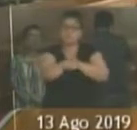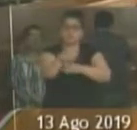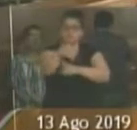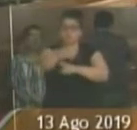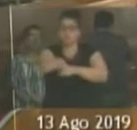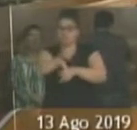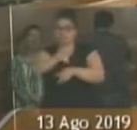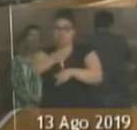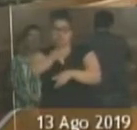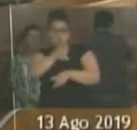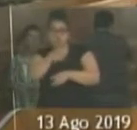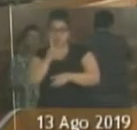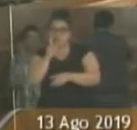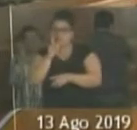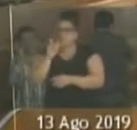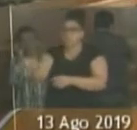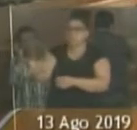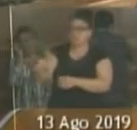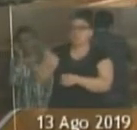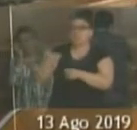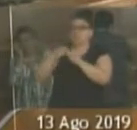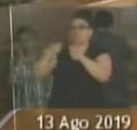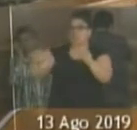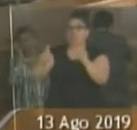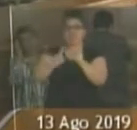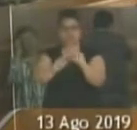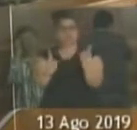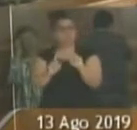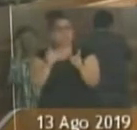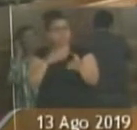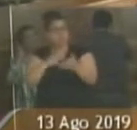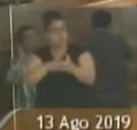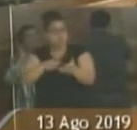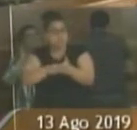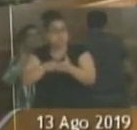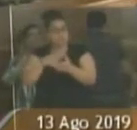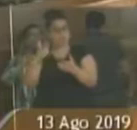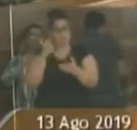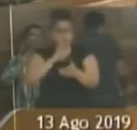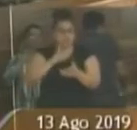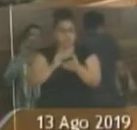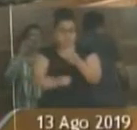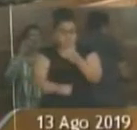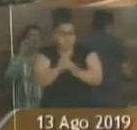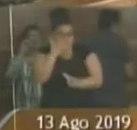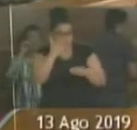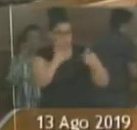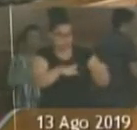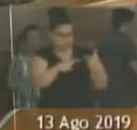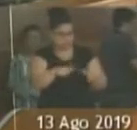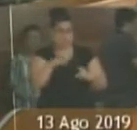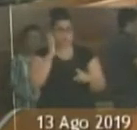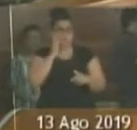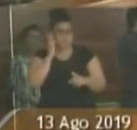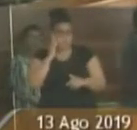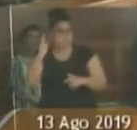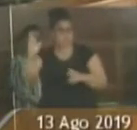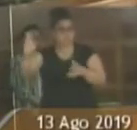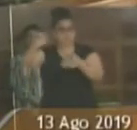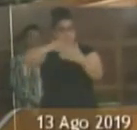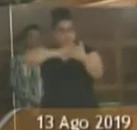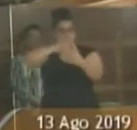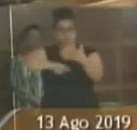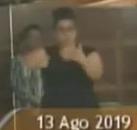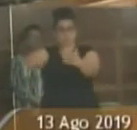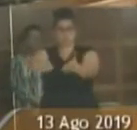não é criticando, é realmente para botar para funcionar, é que ele encaminhe para essa casa o que está sendo feito. Para essa casa aqui são mais